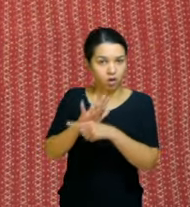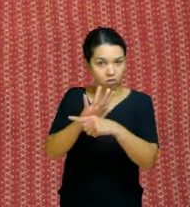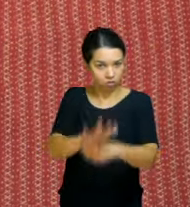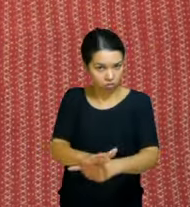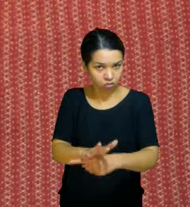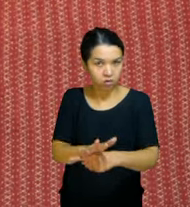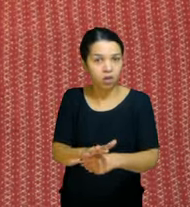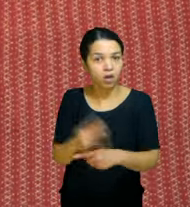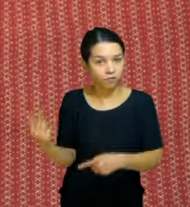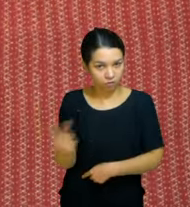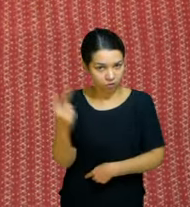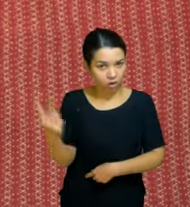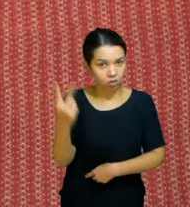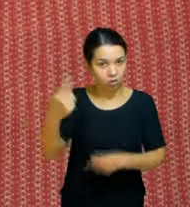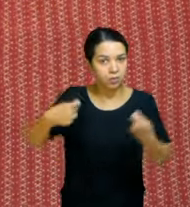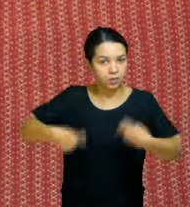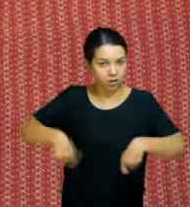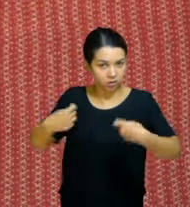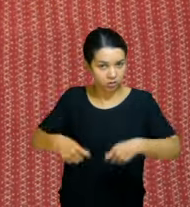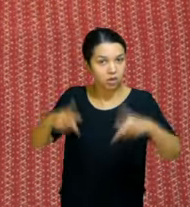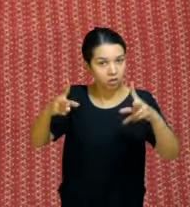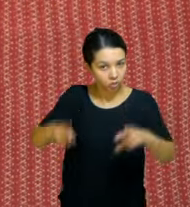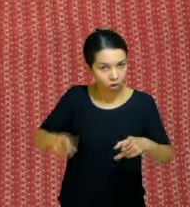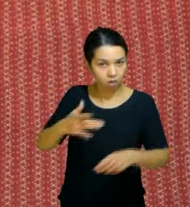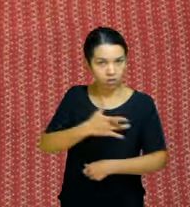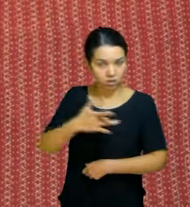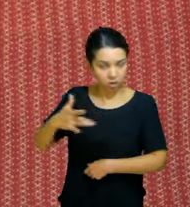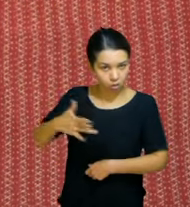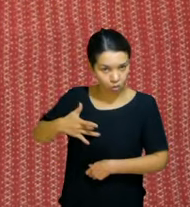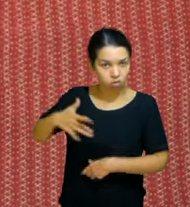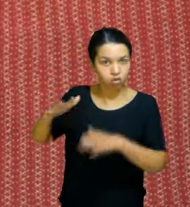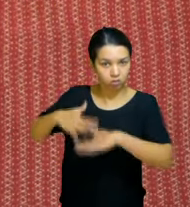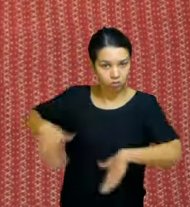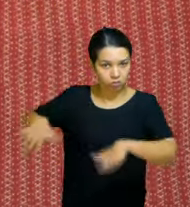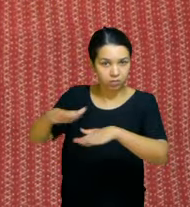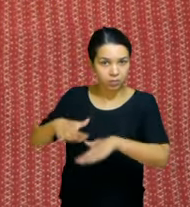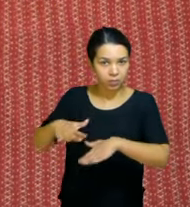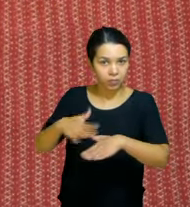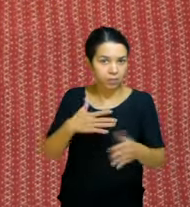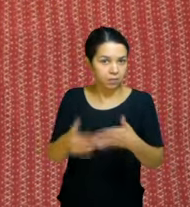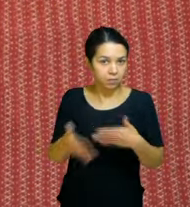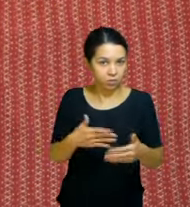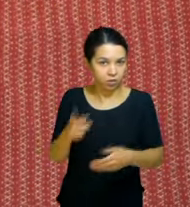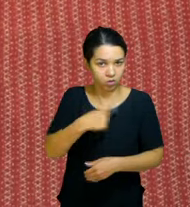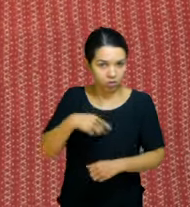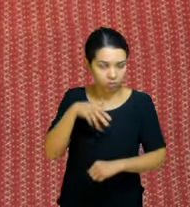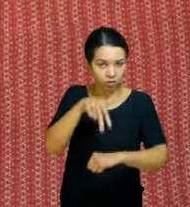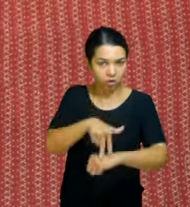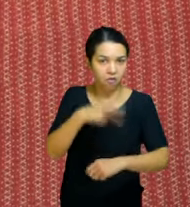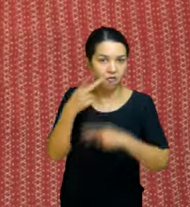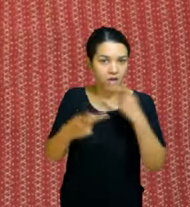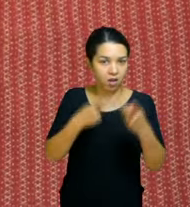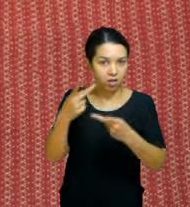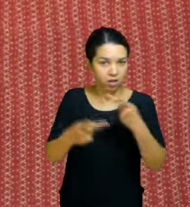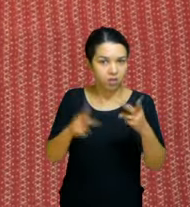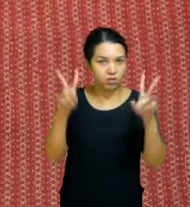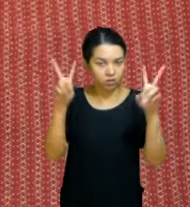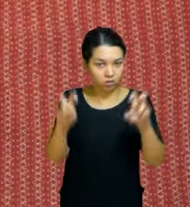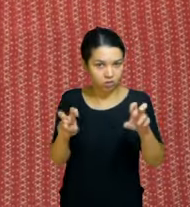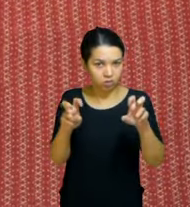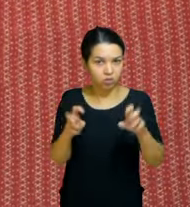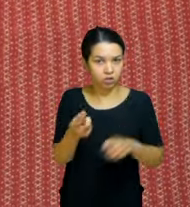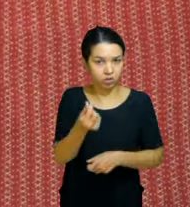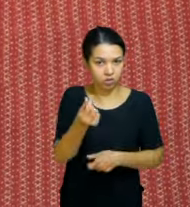ser valorizado tanto quanto a saúde curativa. Não adianta de nada a gente vir aqui falar de destinação de recurso